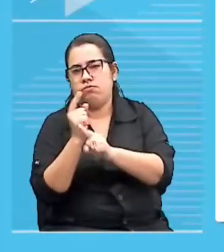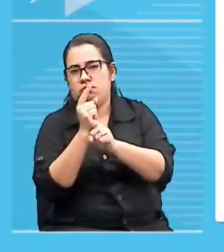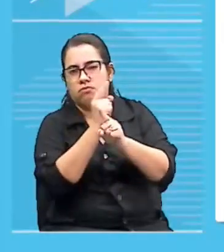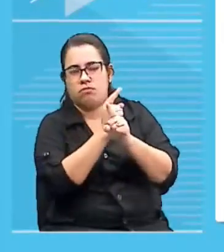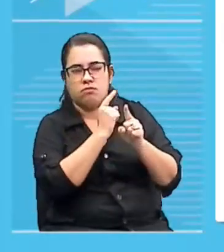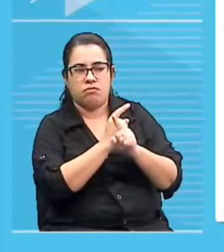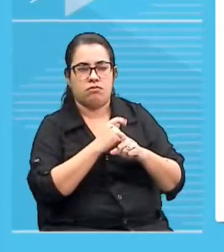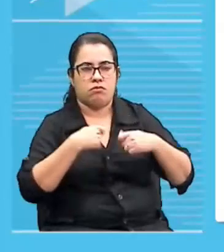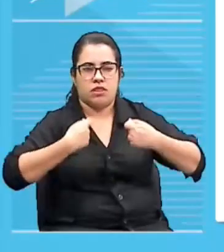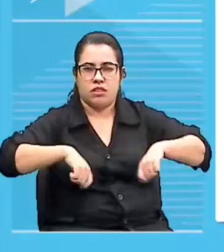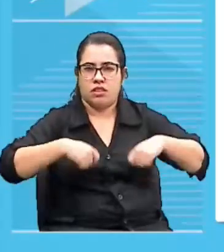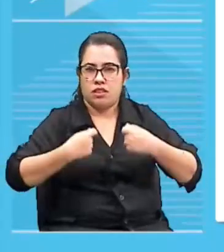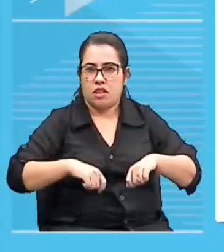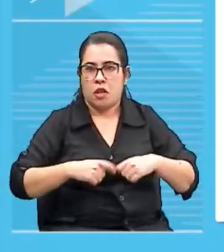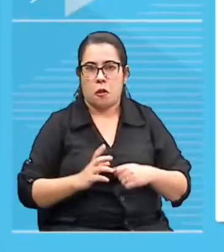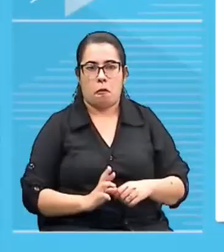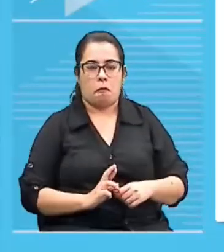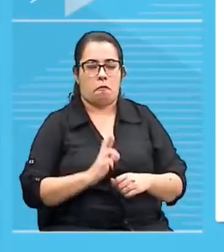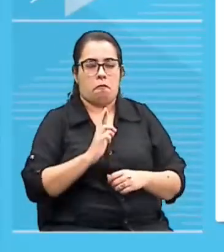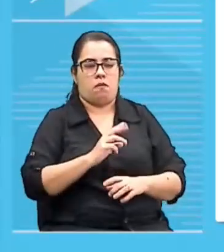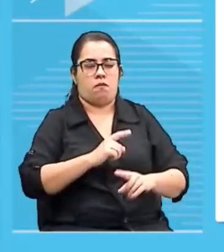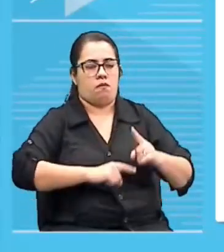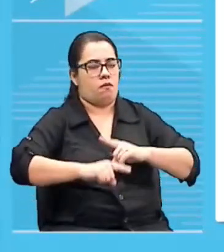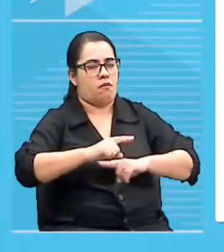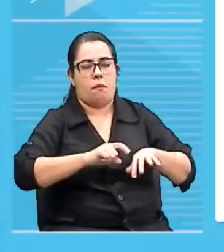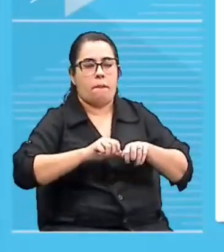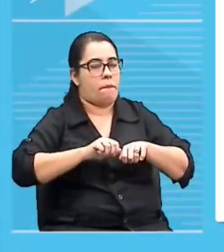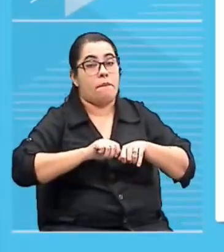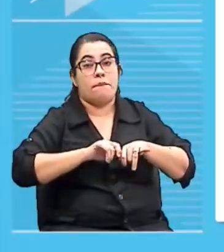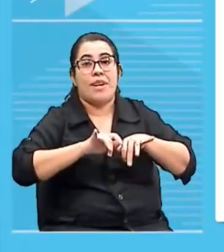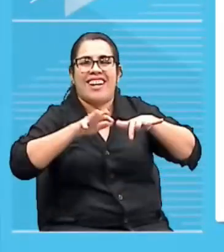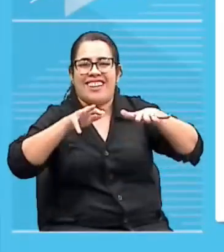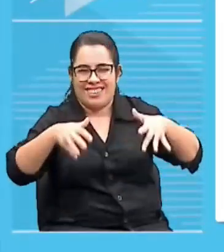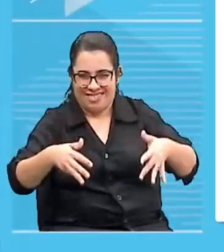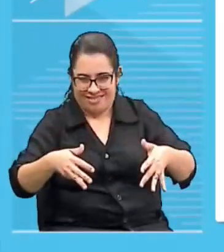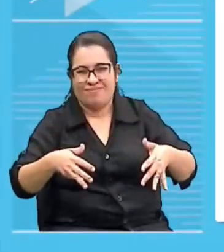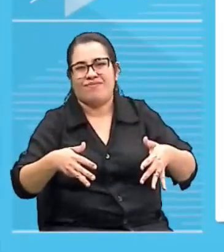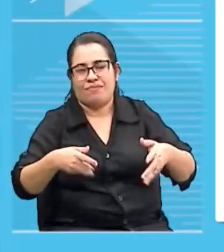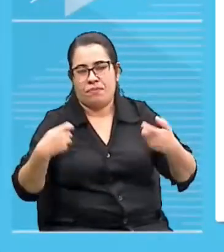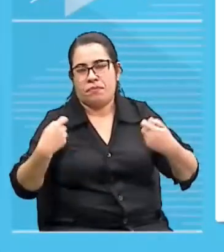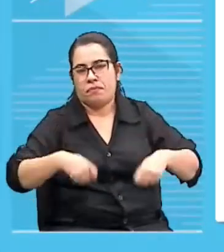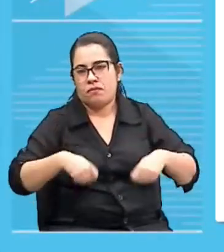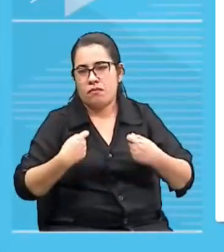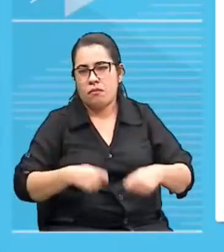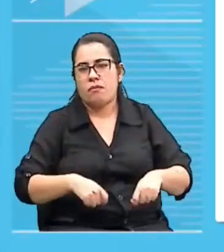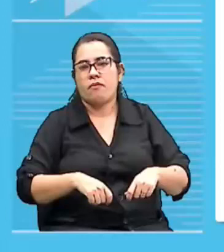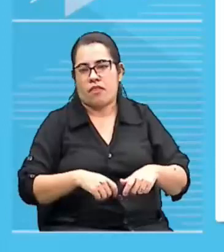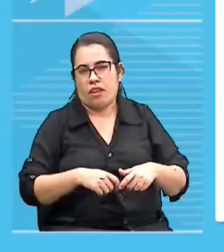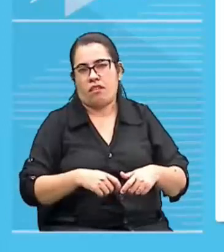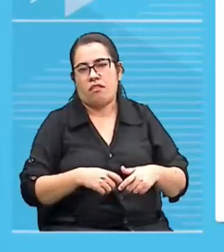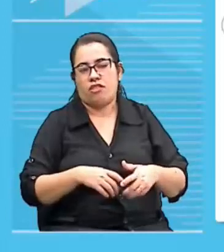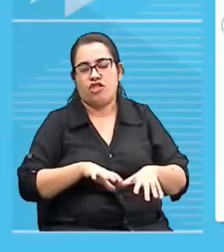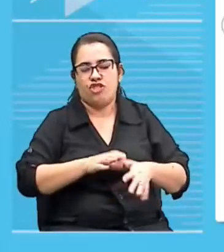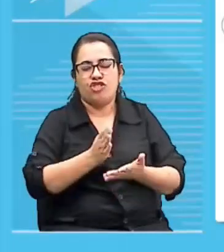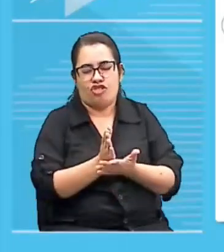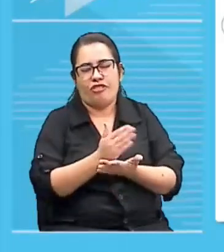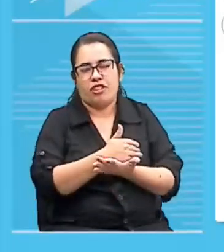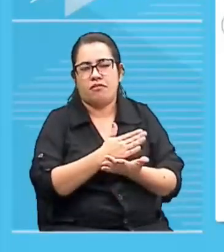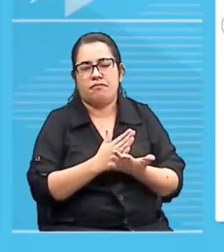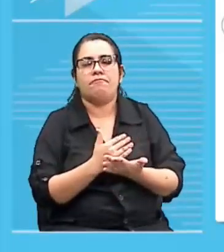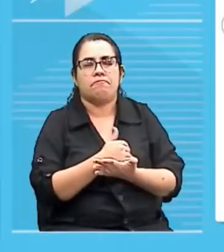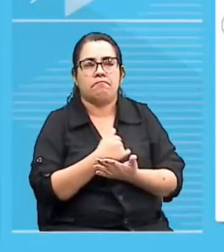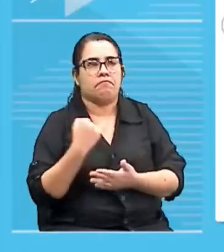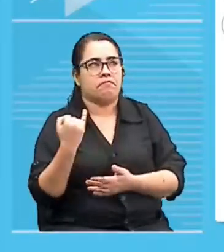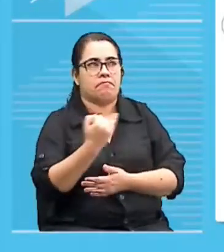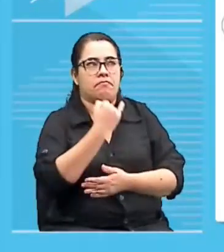a descentralização dos processos das empresas, deixar os processos descentralizados também é um